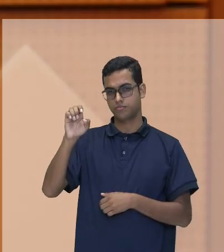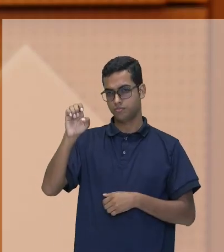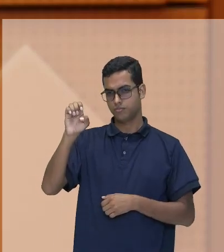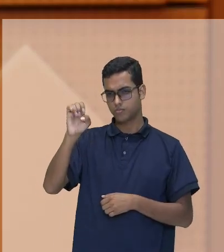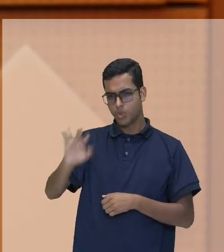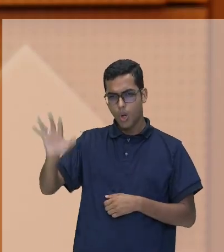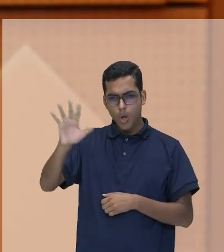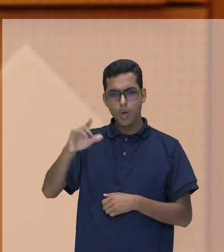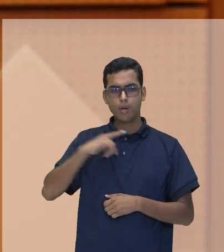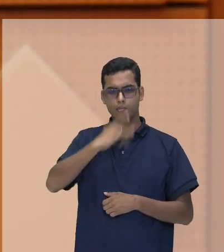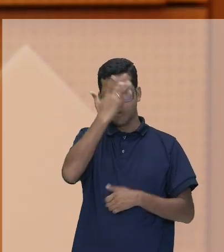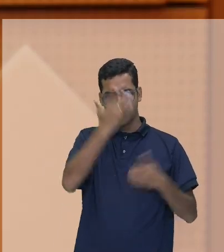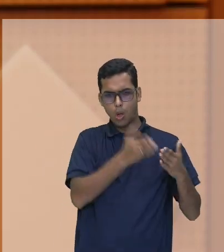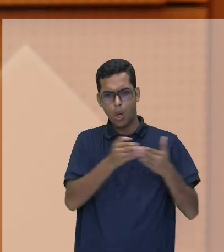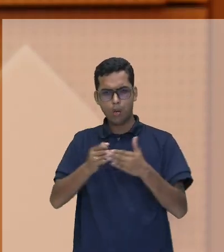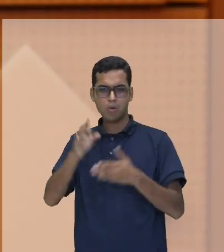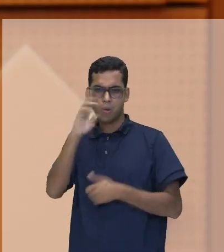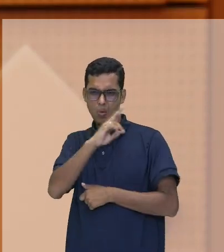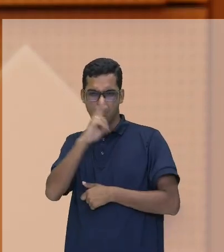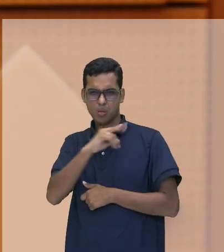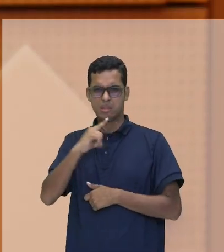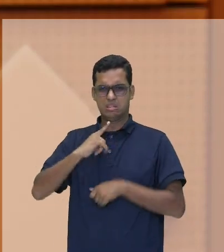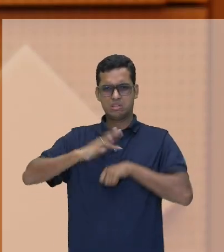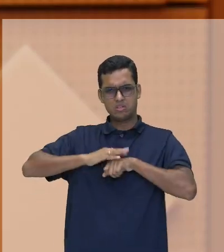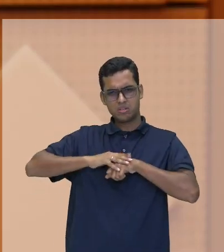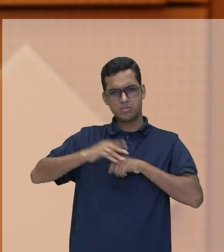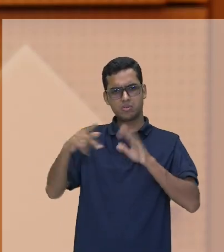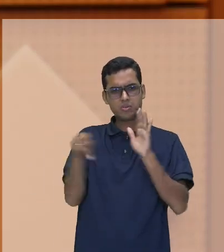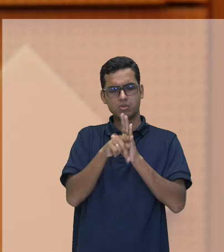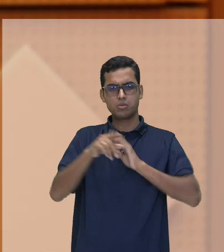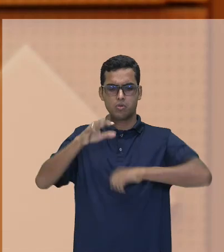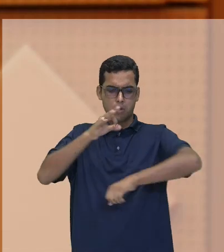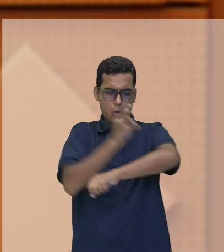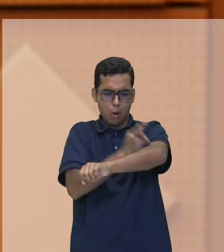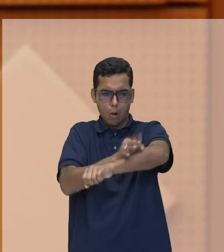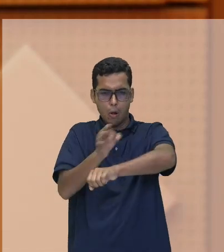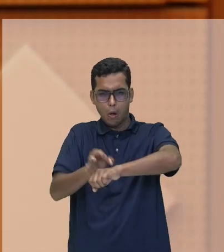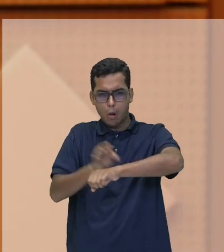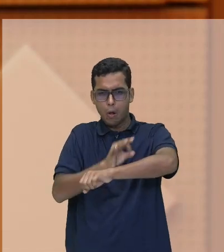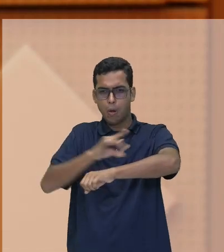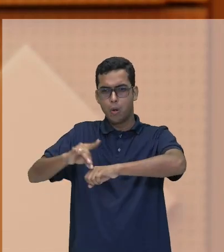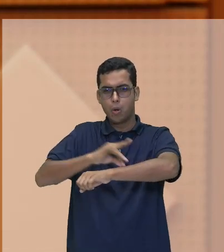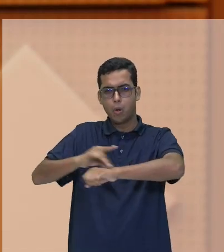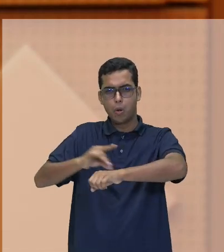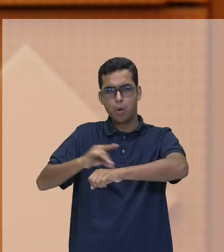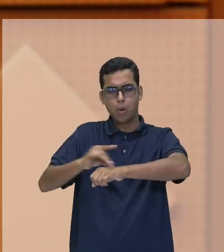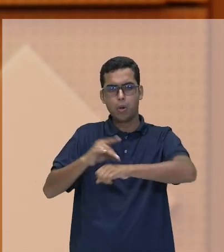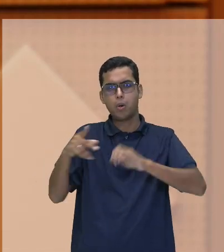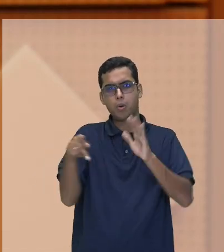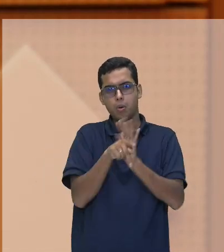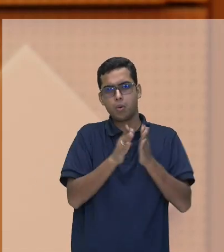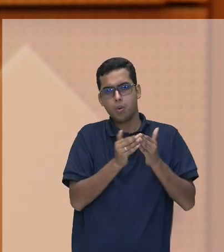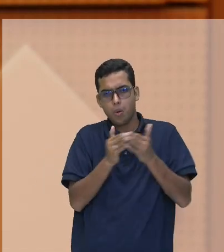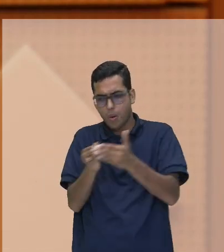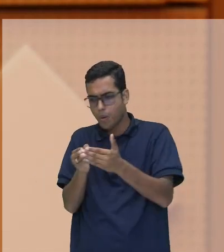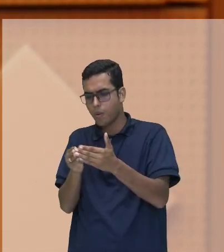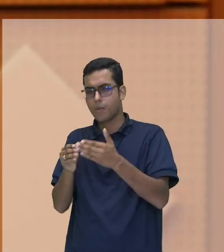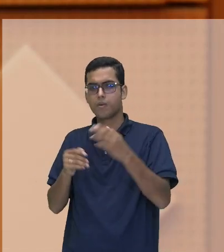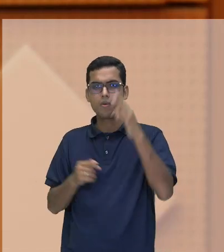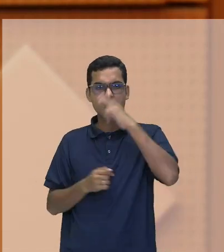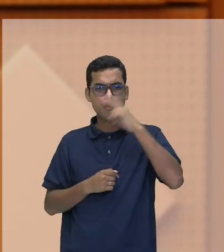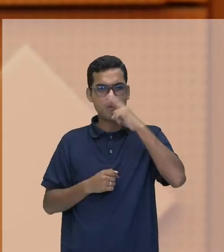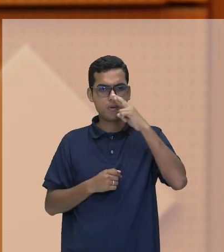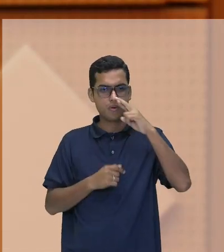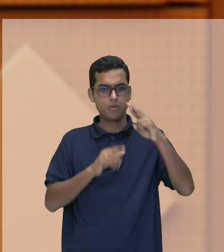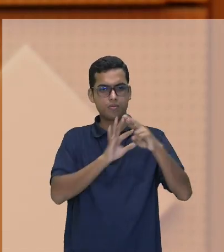também é um fator importante que nos ajuda a entender essa transição do feudalismo para o capitalismo. E